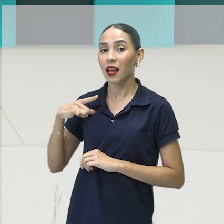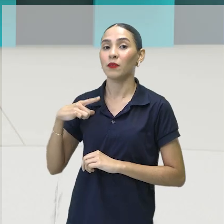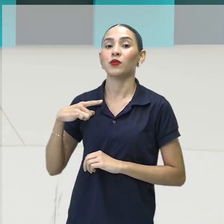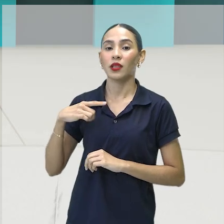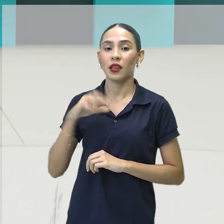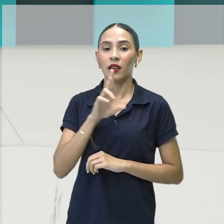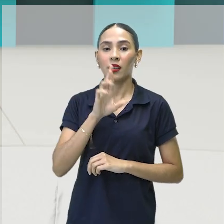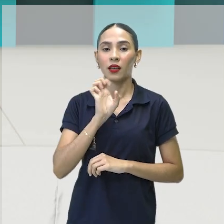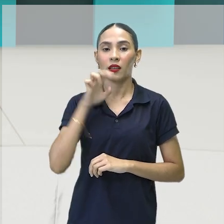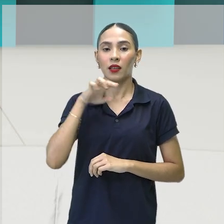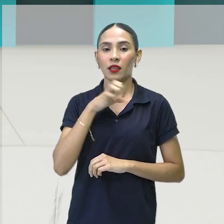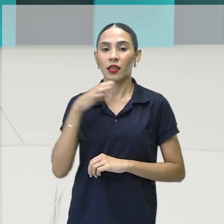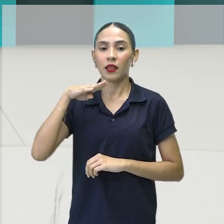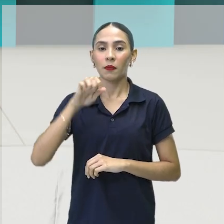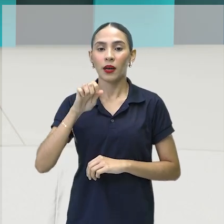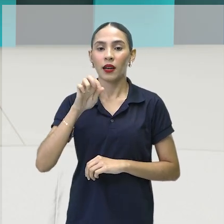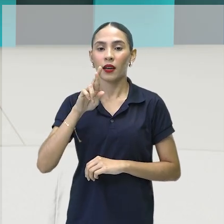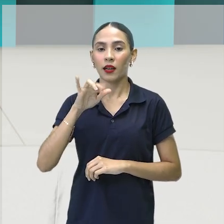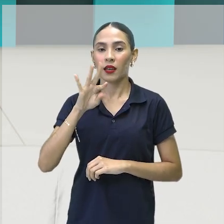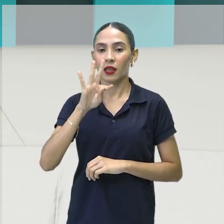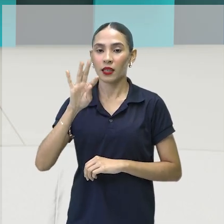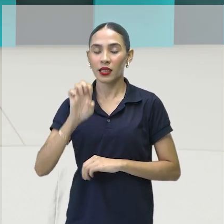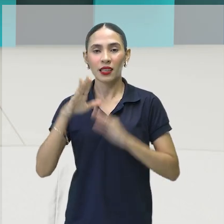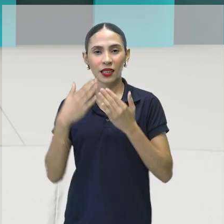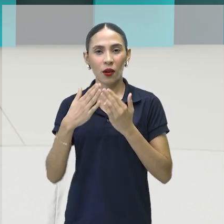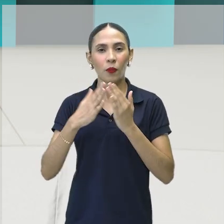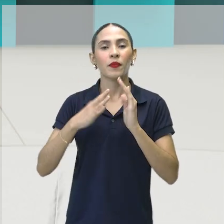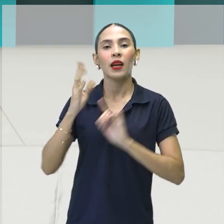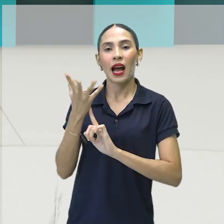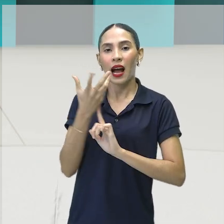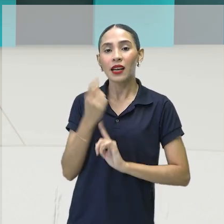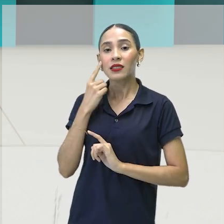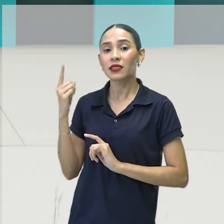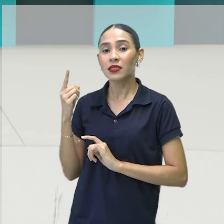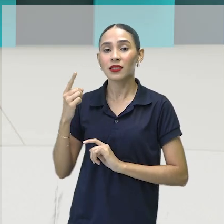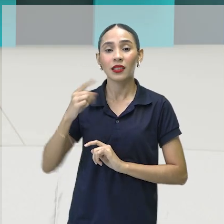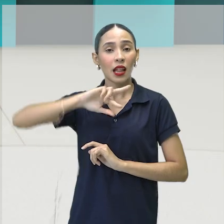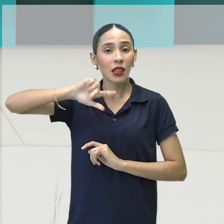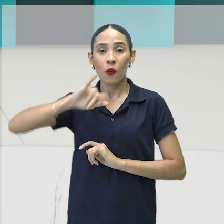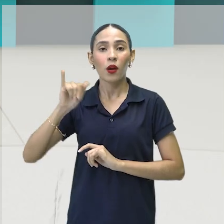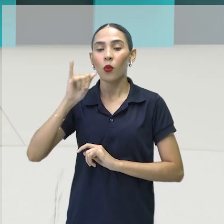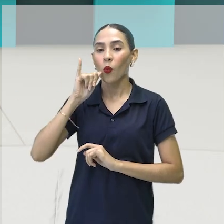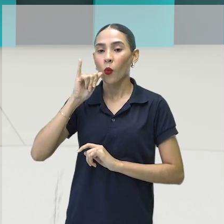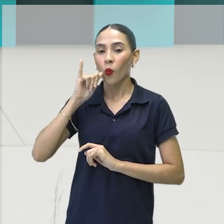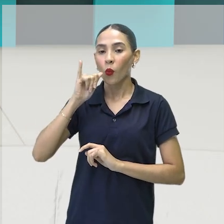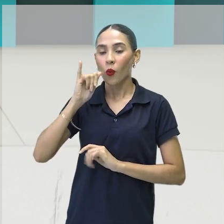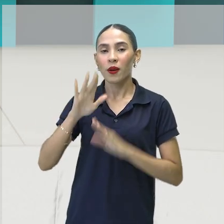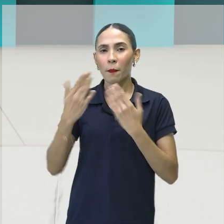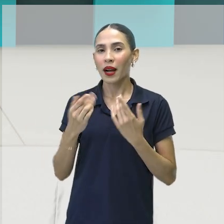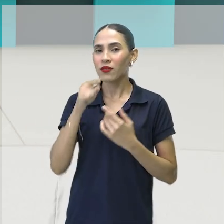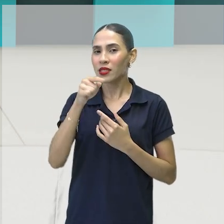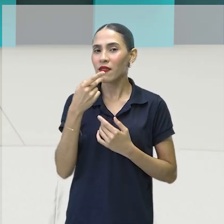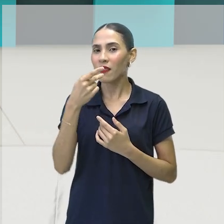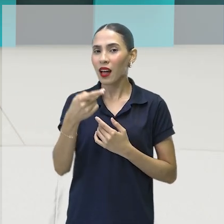obra de René Magritte. E nós vamos perceber que essa obra se chama Isso Não É um Cachimbo. Mas me